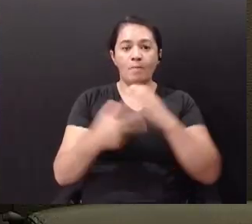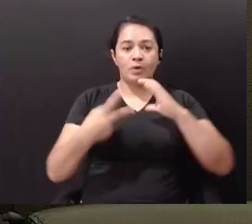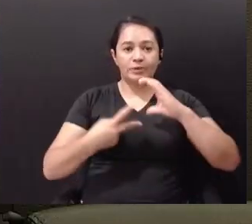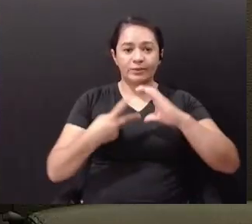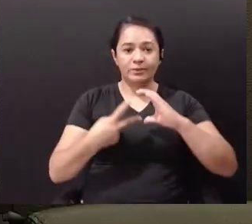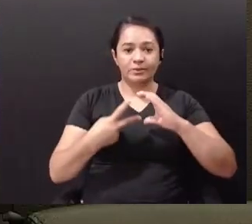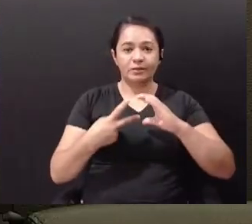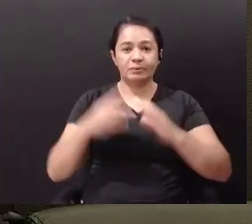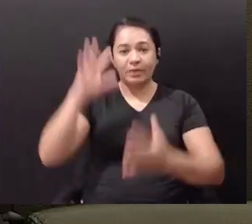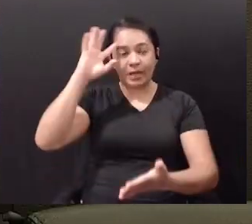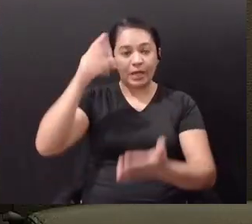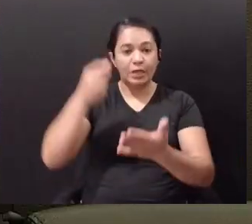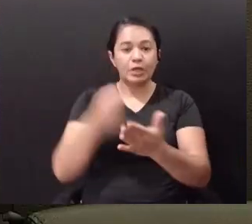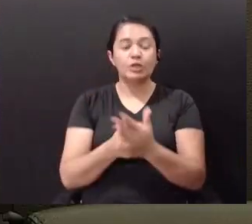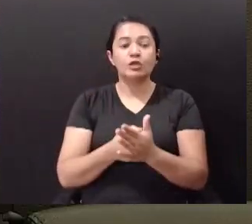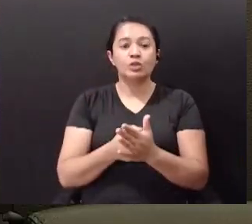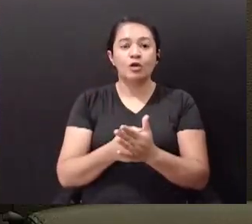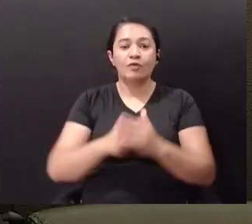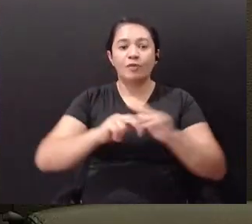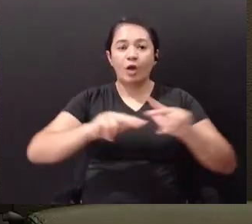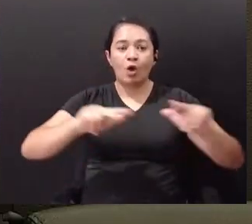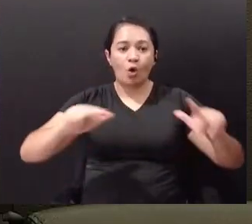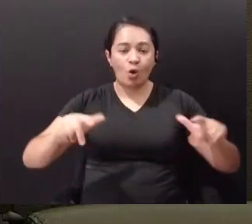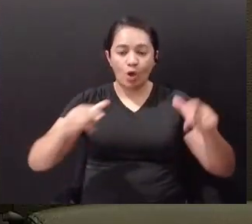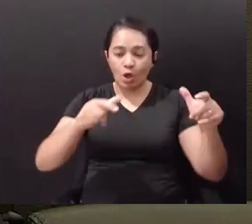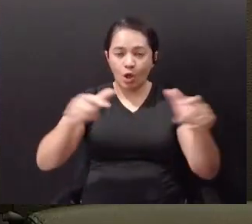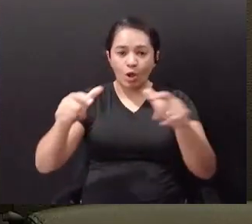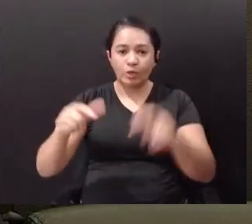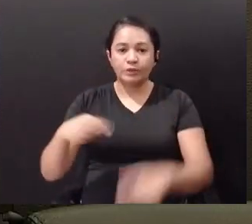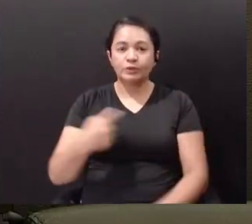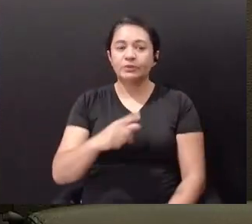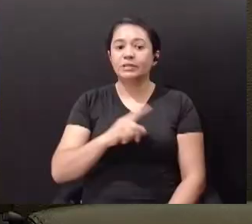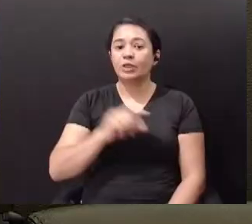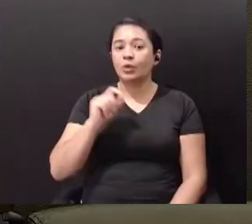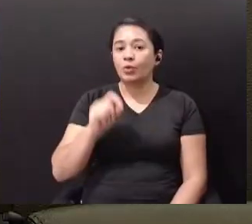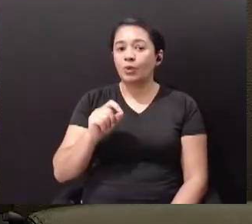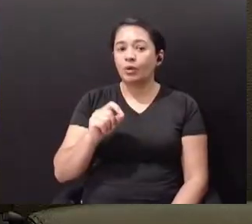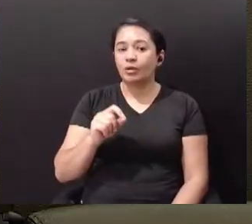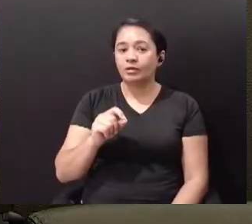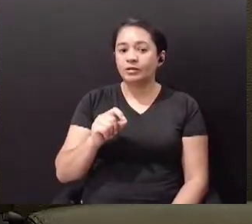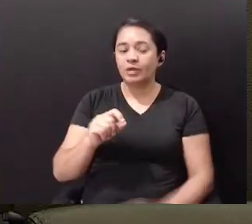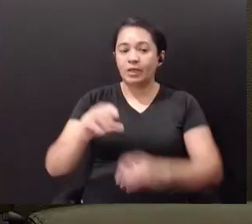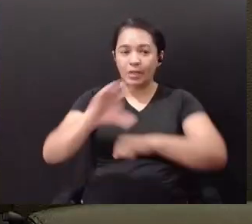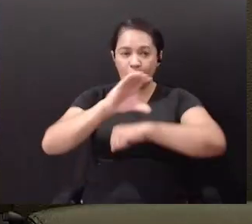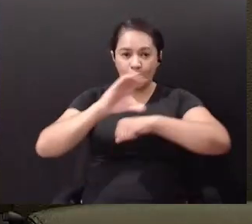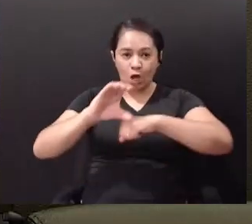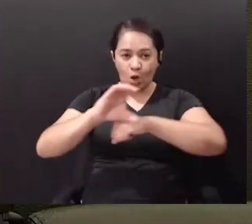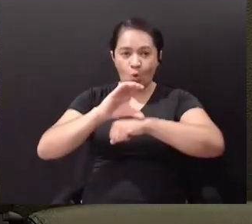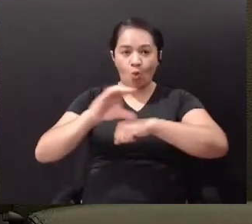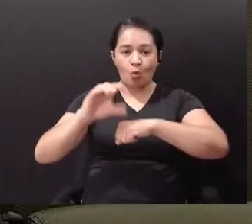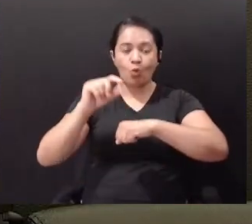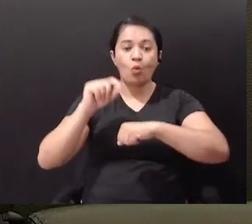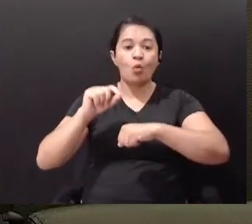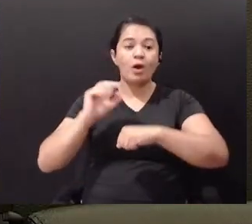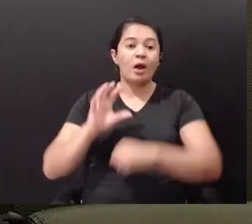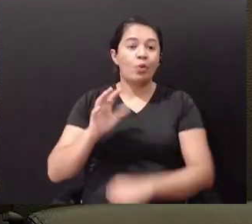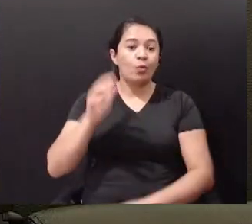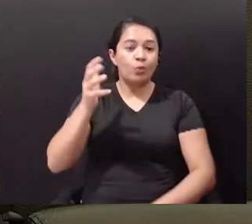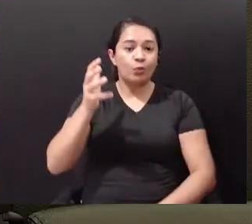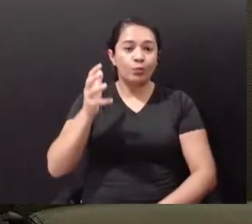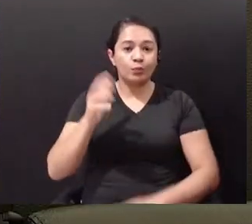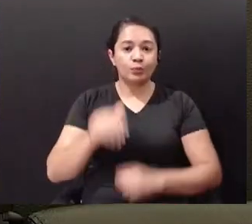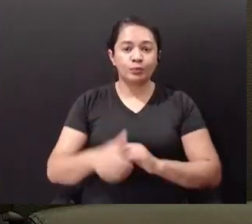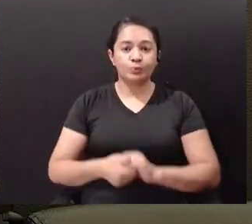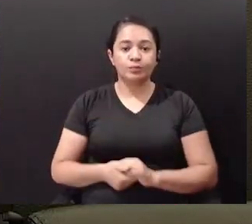questões de âmbito local. A gente tem, então, uma previsão na Constituição, né, de que haja a instrução